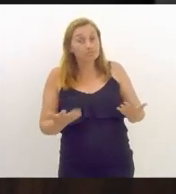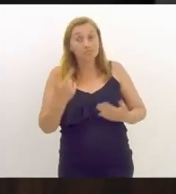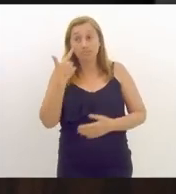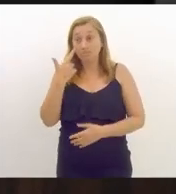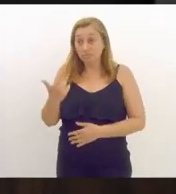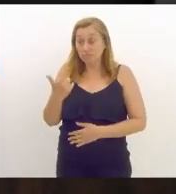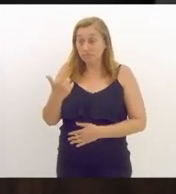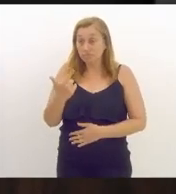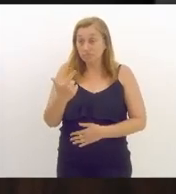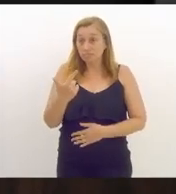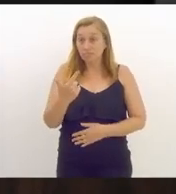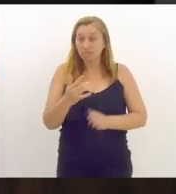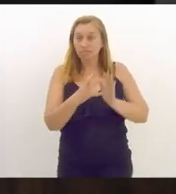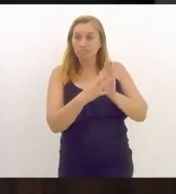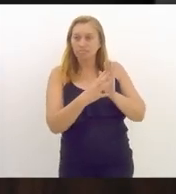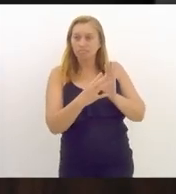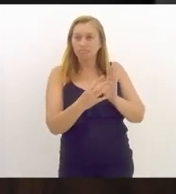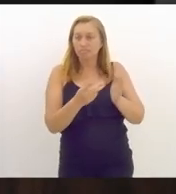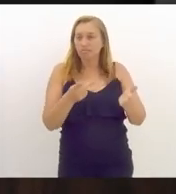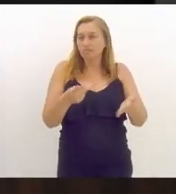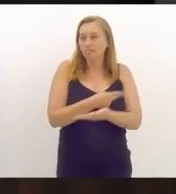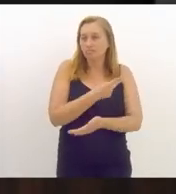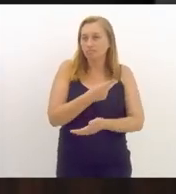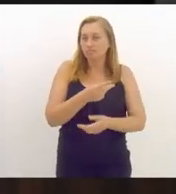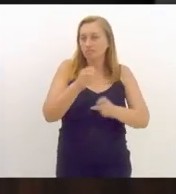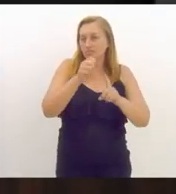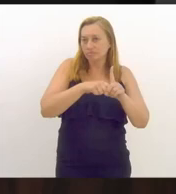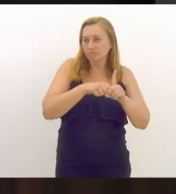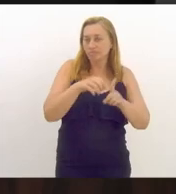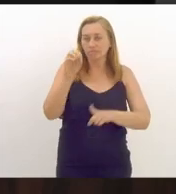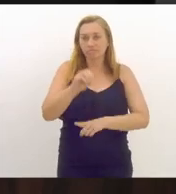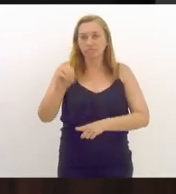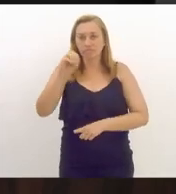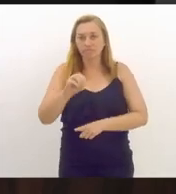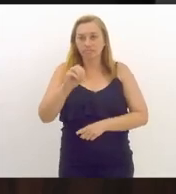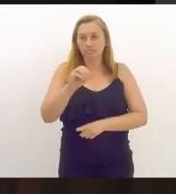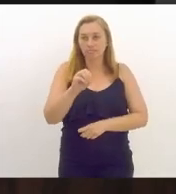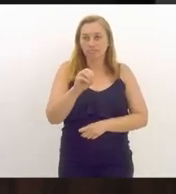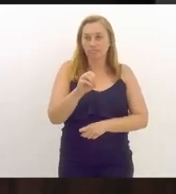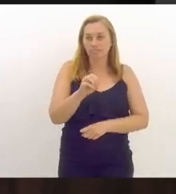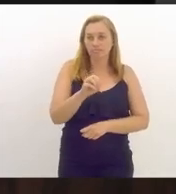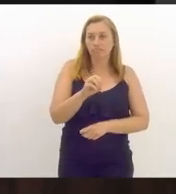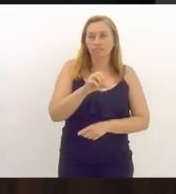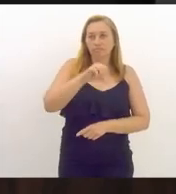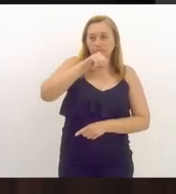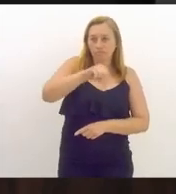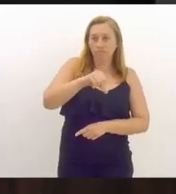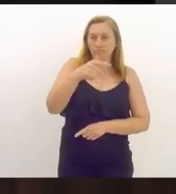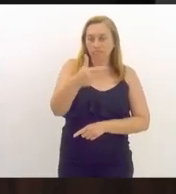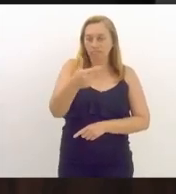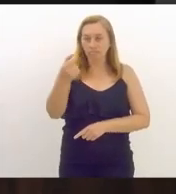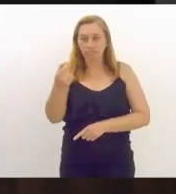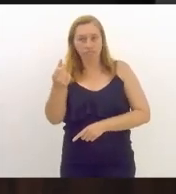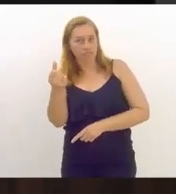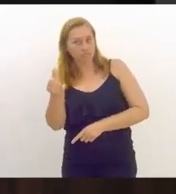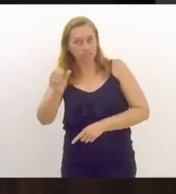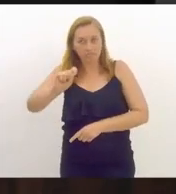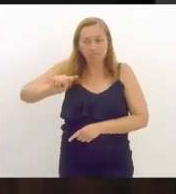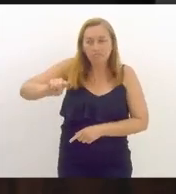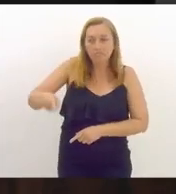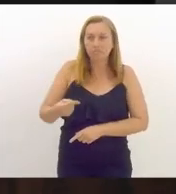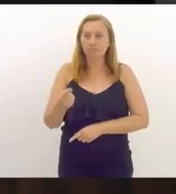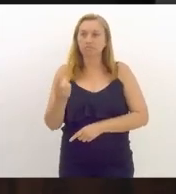viu foi o exemplo do mês de outubro a receita do Estado do Rio de Janeiro caiu o 926 milhões de reais